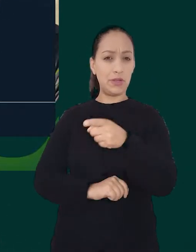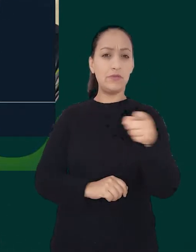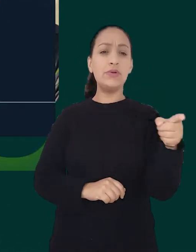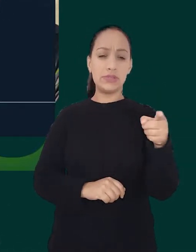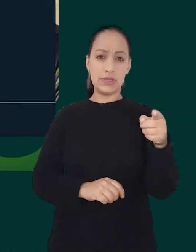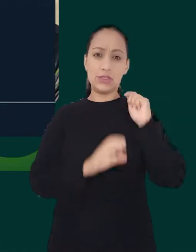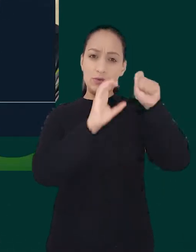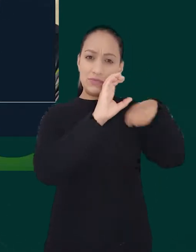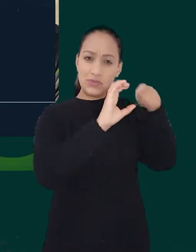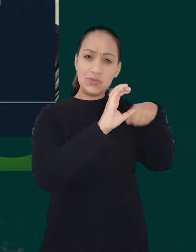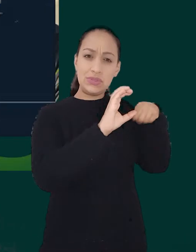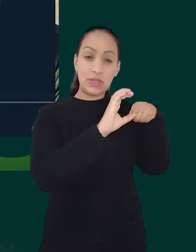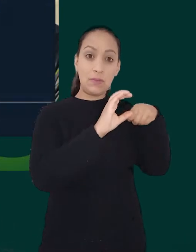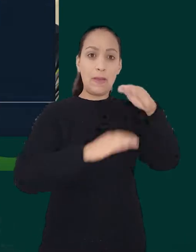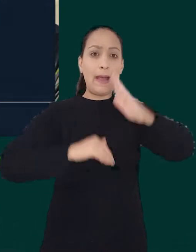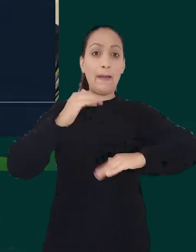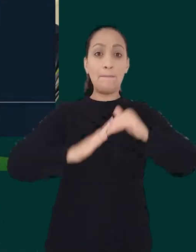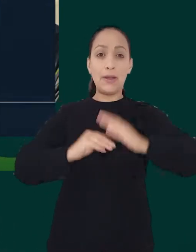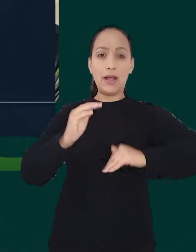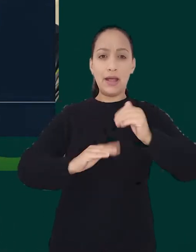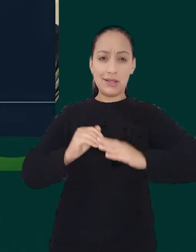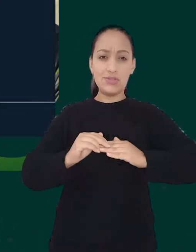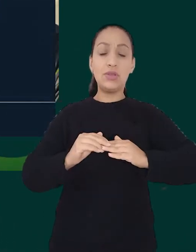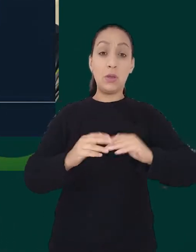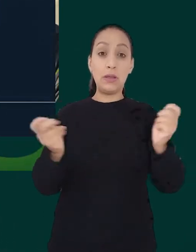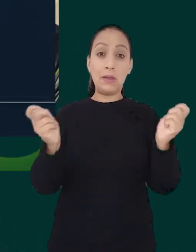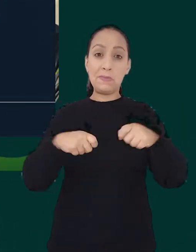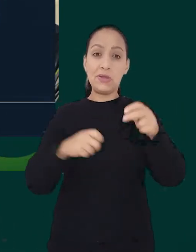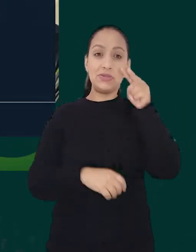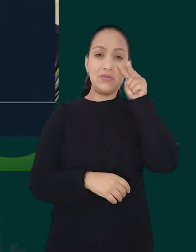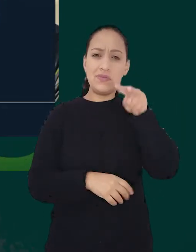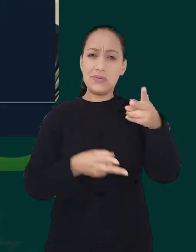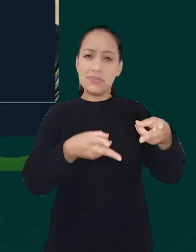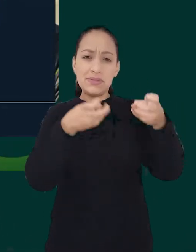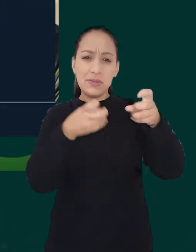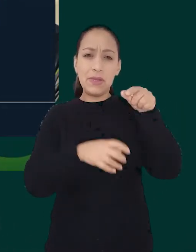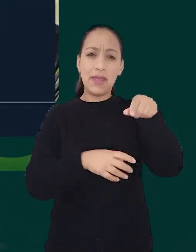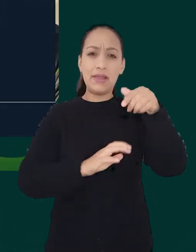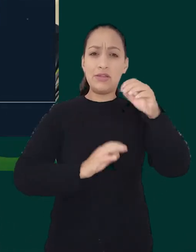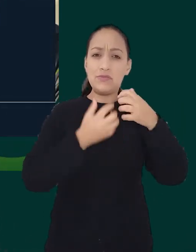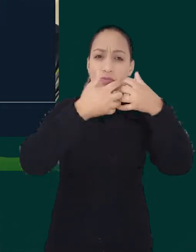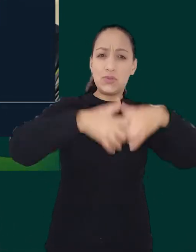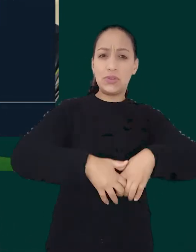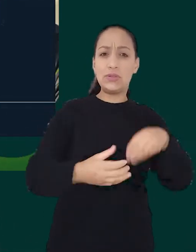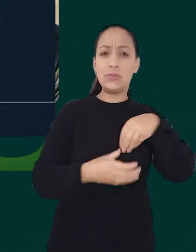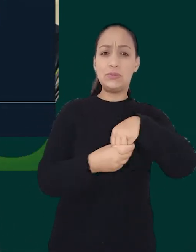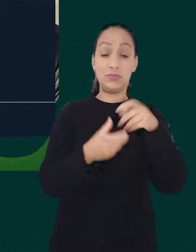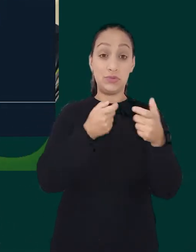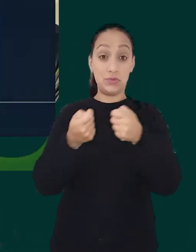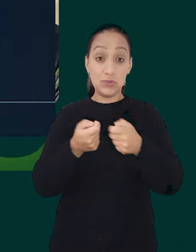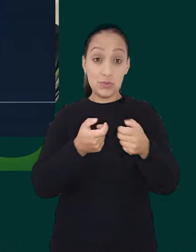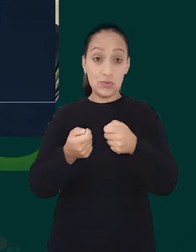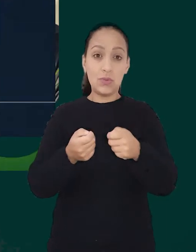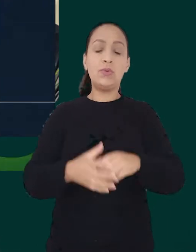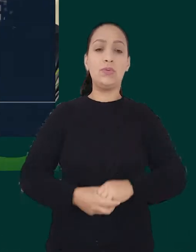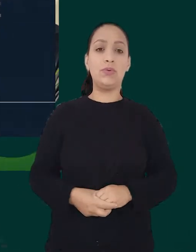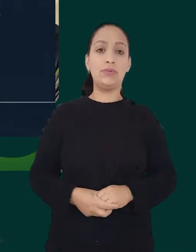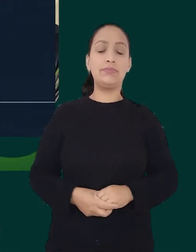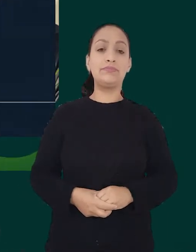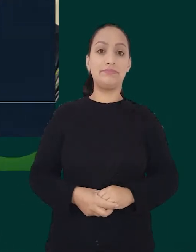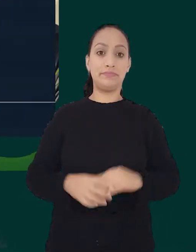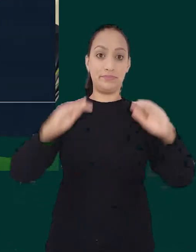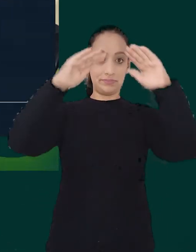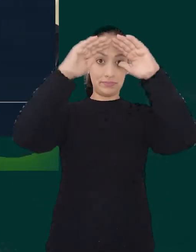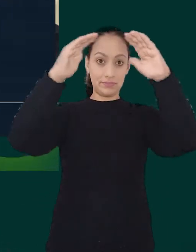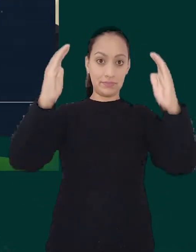machine learning na prática, onde a gente enxerga efetivamente ele funcionando num jogo. Abaixo disso, nós temos,